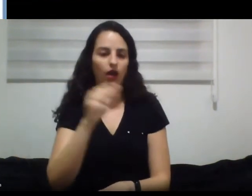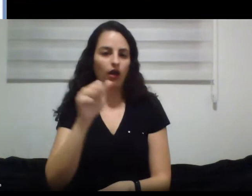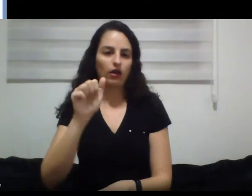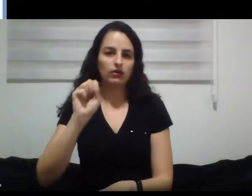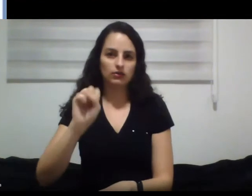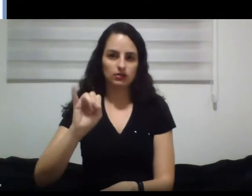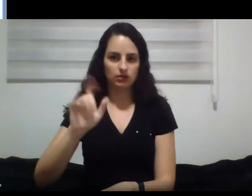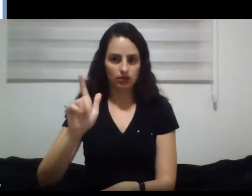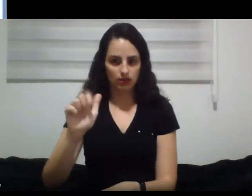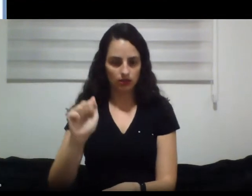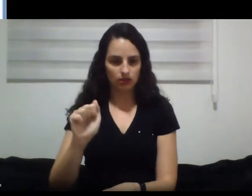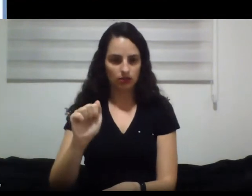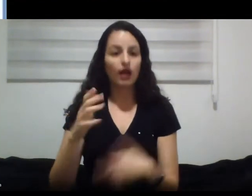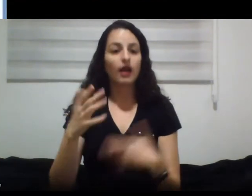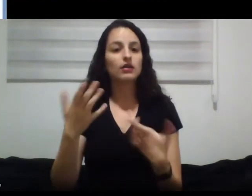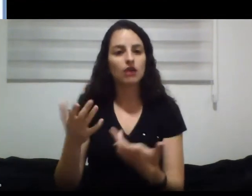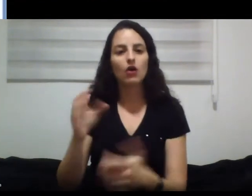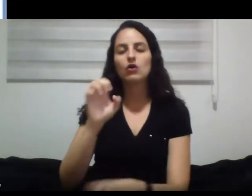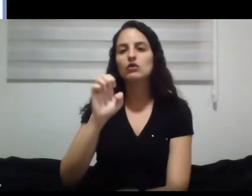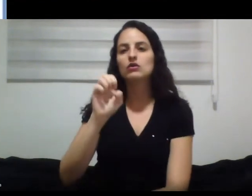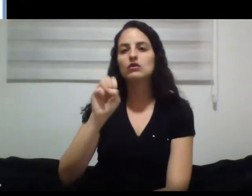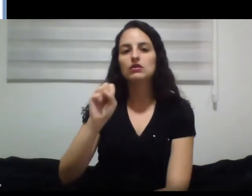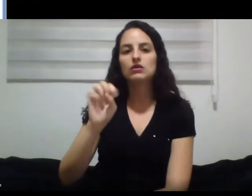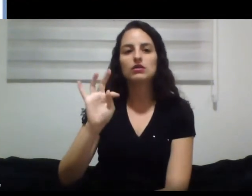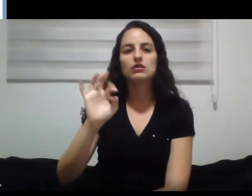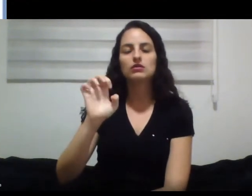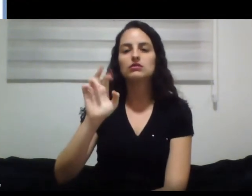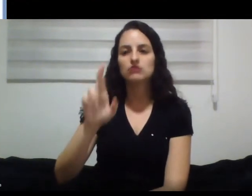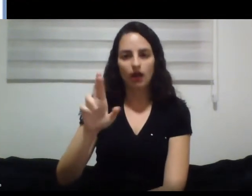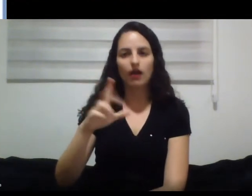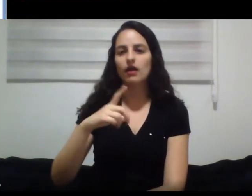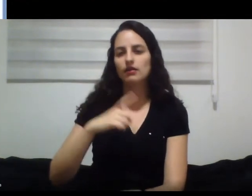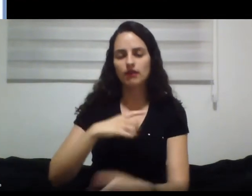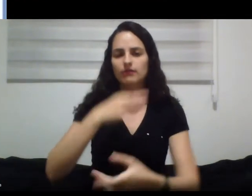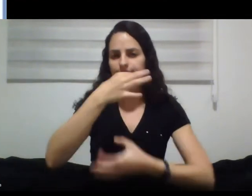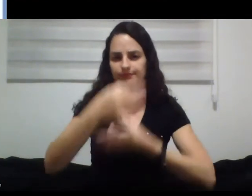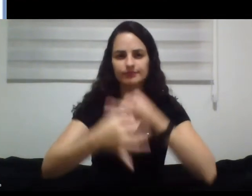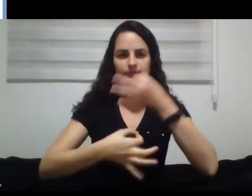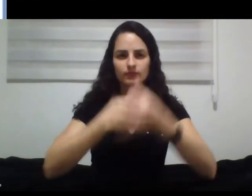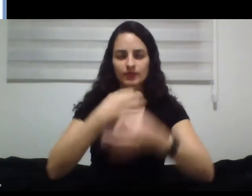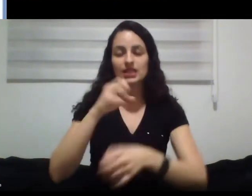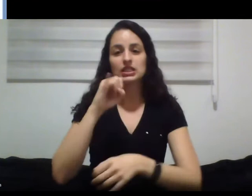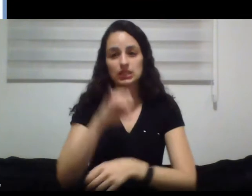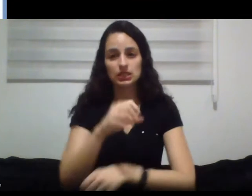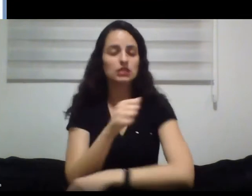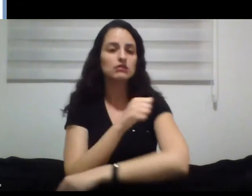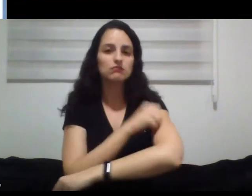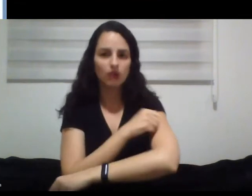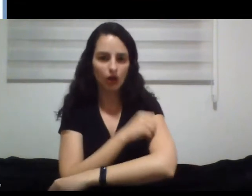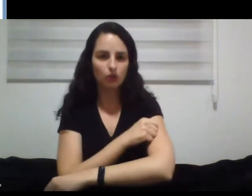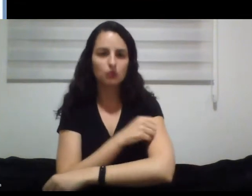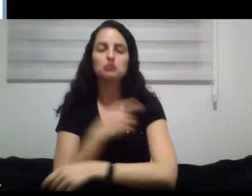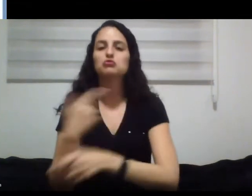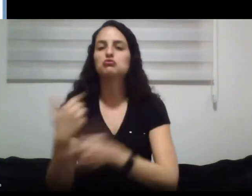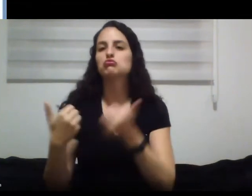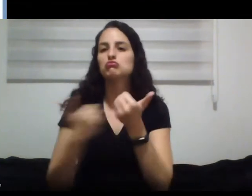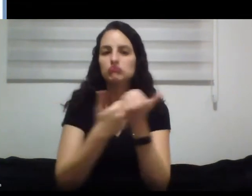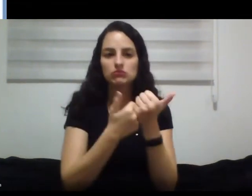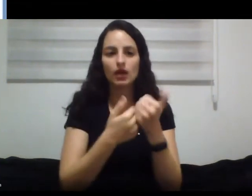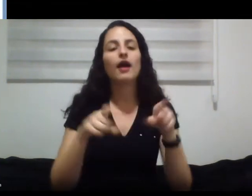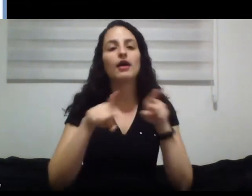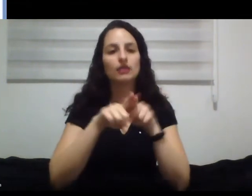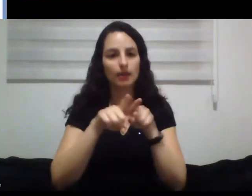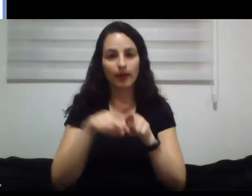a ideia é que se coloque quais são os tópicos, né, entendendo o tópico de aprendizagem, o tópico como unidade de